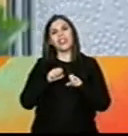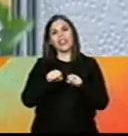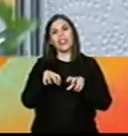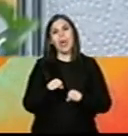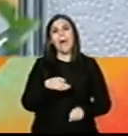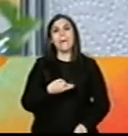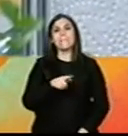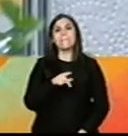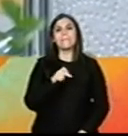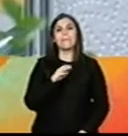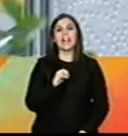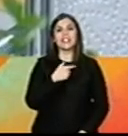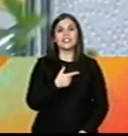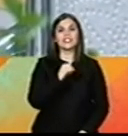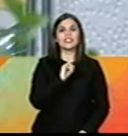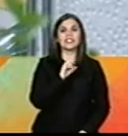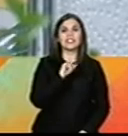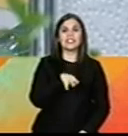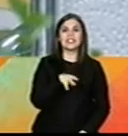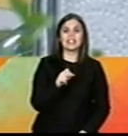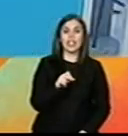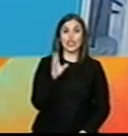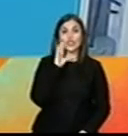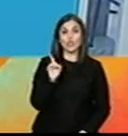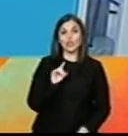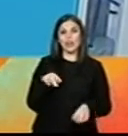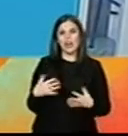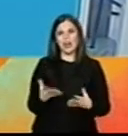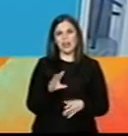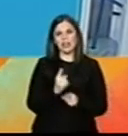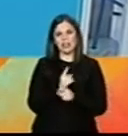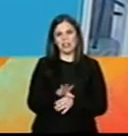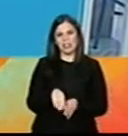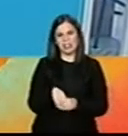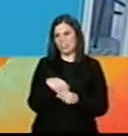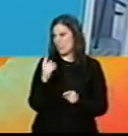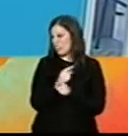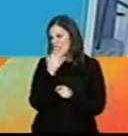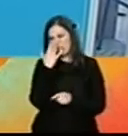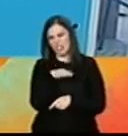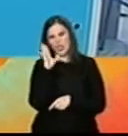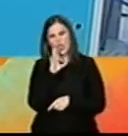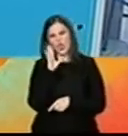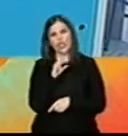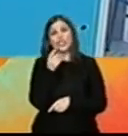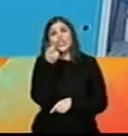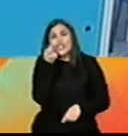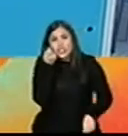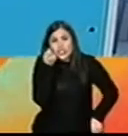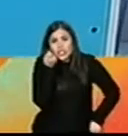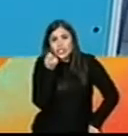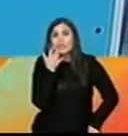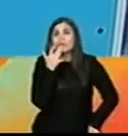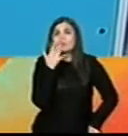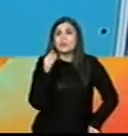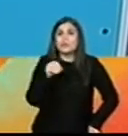não velha... sujava nada. Agora já sou da velha guarda. Que fazem com detergente. Não é? Pronto, vamos só picar aqui. Estou só a picar um bocadinho de pimenta só, mas